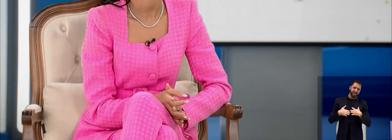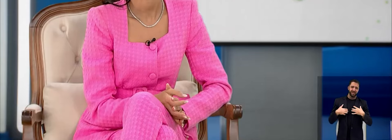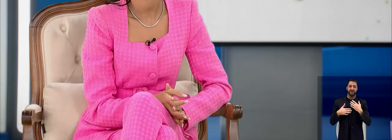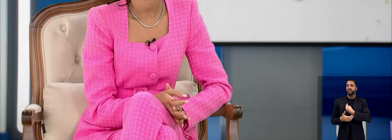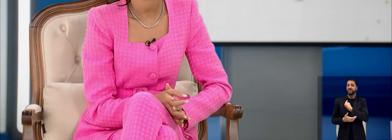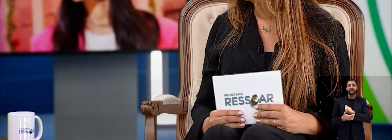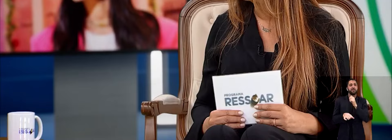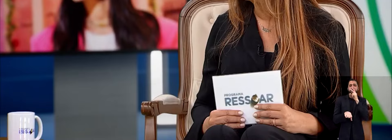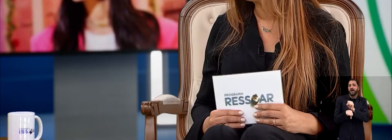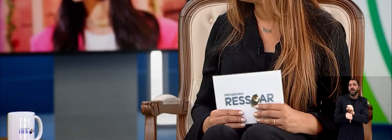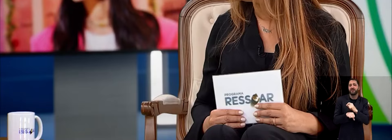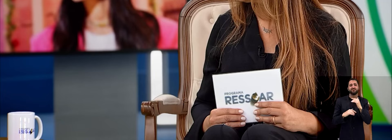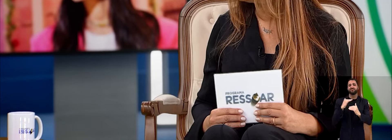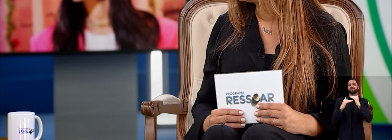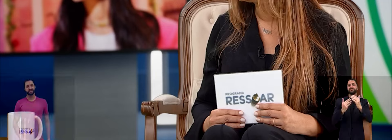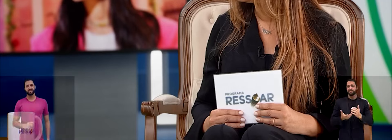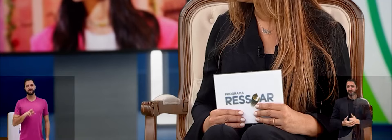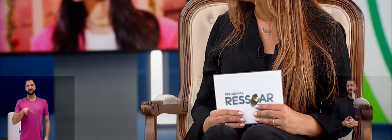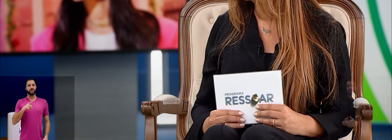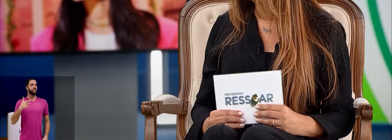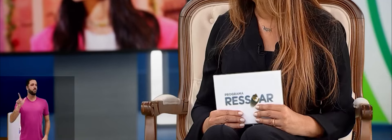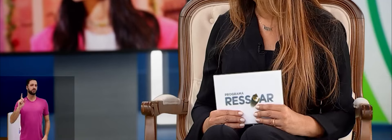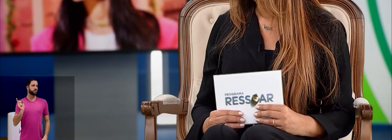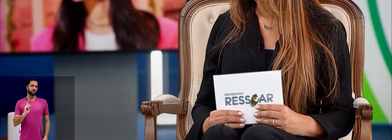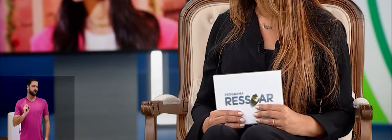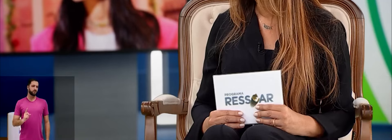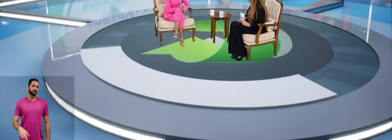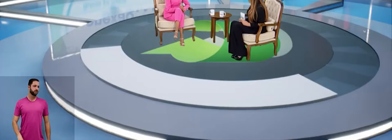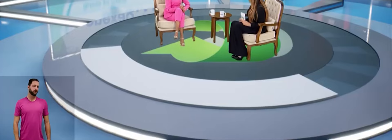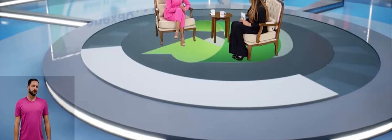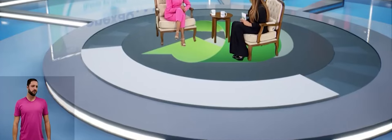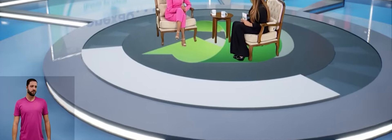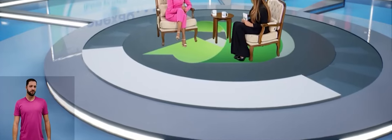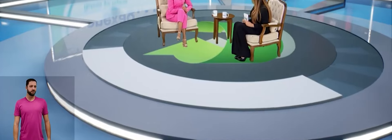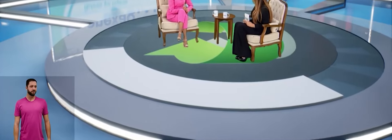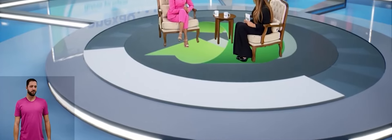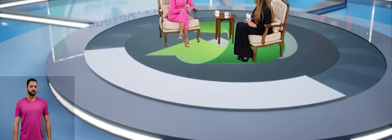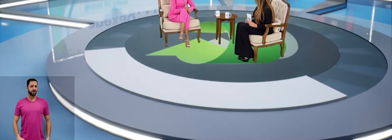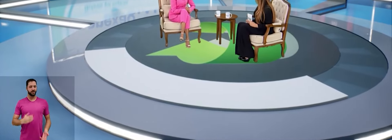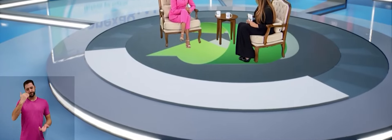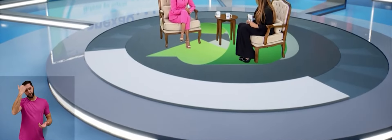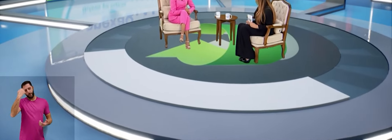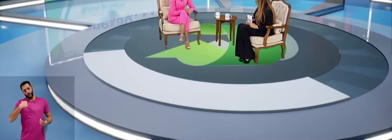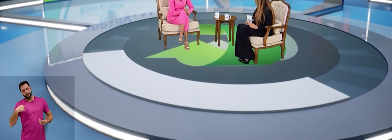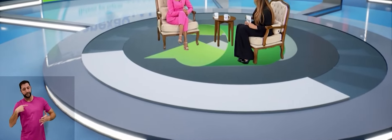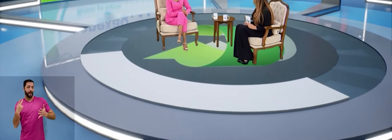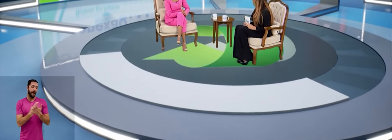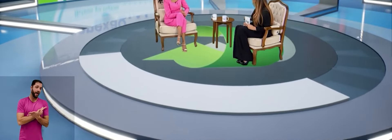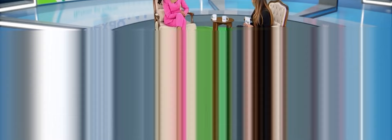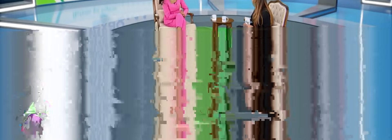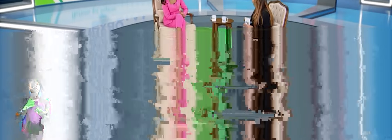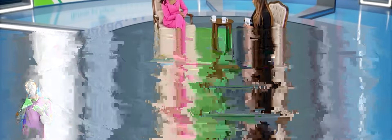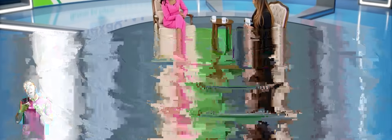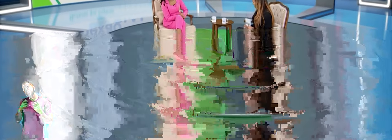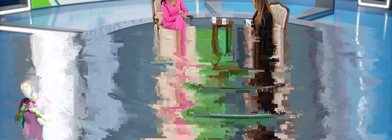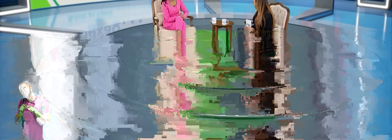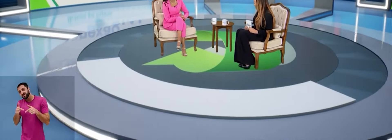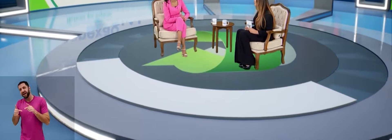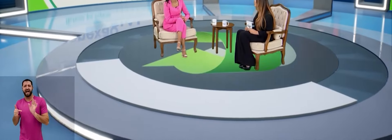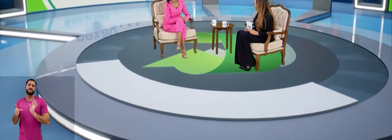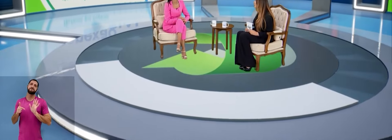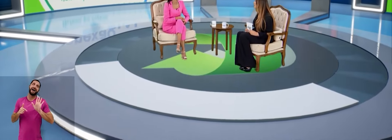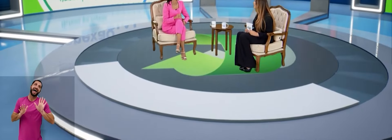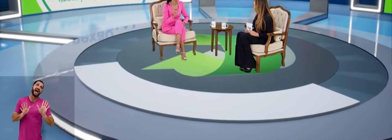isso é o que trava a nossa vida, não é outra coisa. Não, né, é outra coisa. É a culpa e o eu faria isso, mas acontece